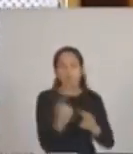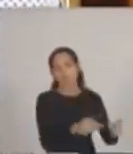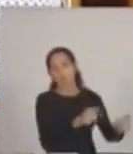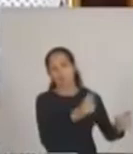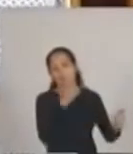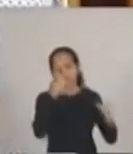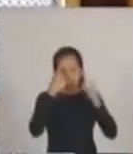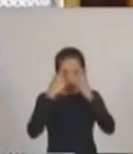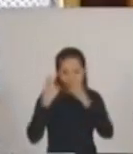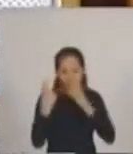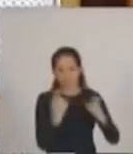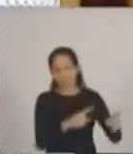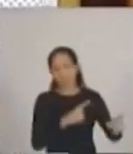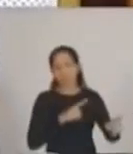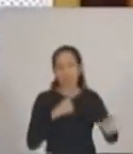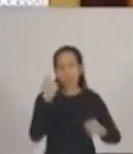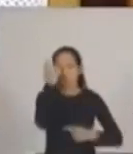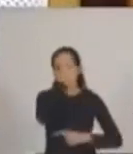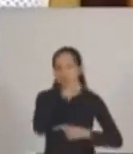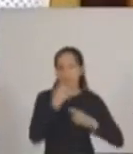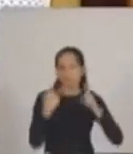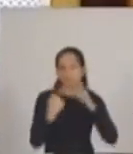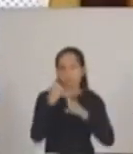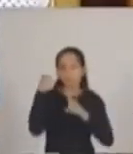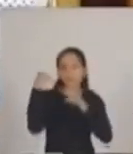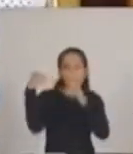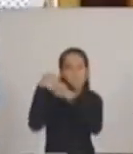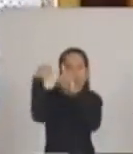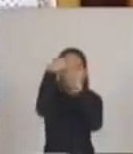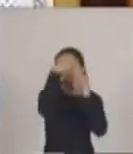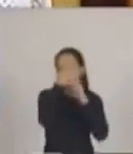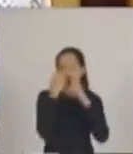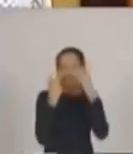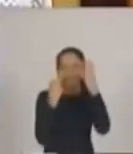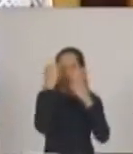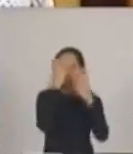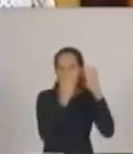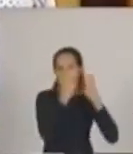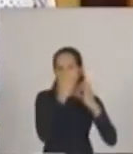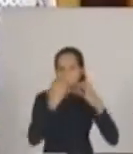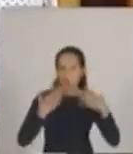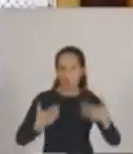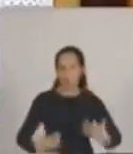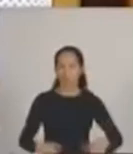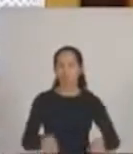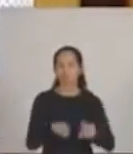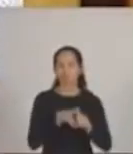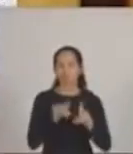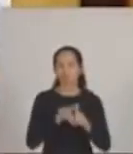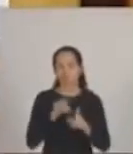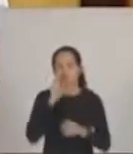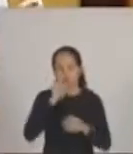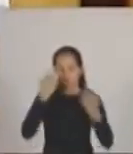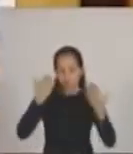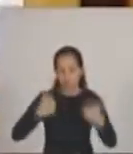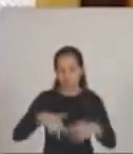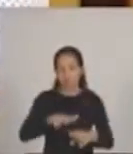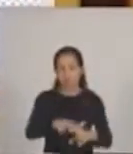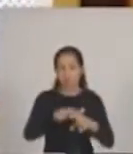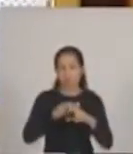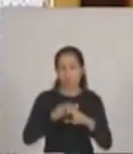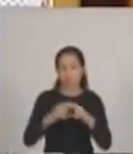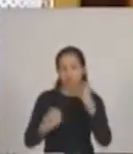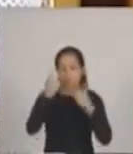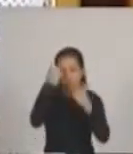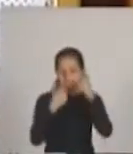sequelas em sua face, em seus membros, em seu corpo, e se a gente não considerar que isso é urgência